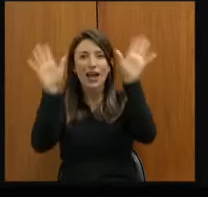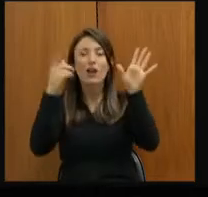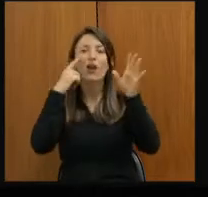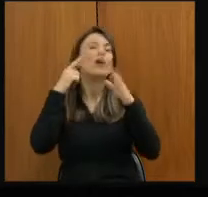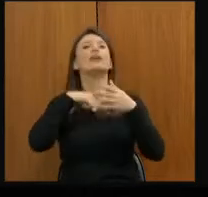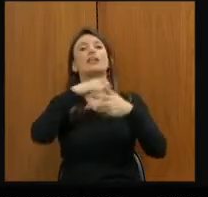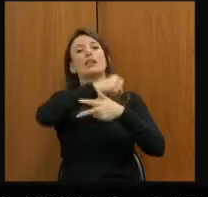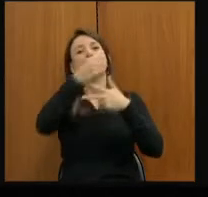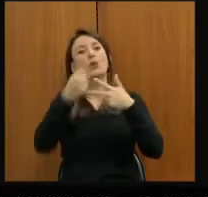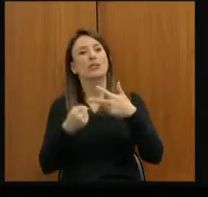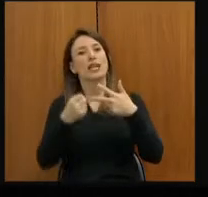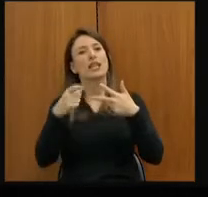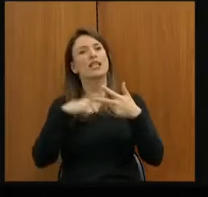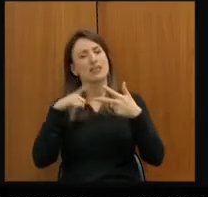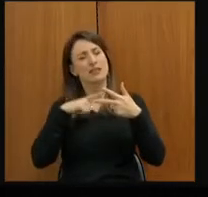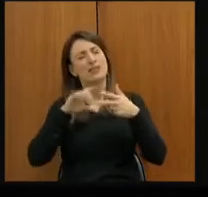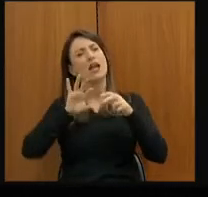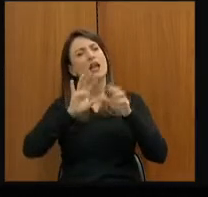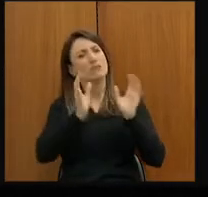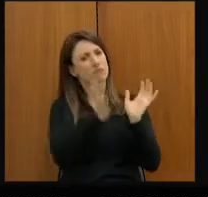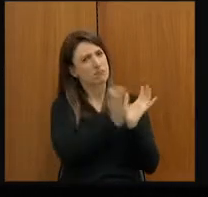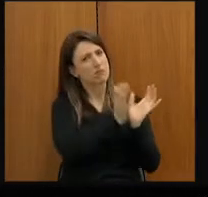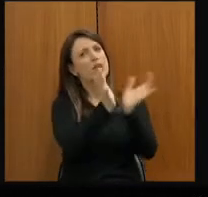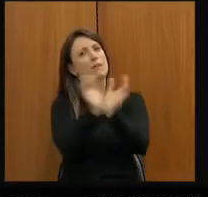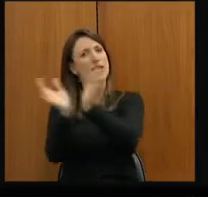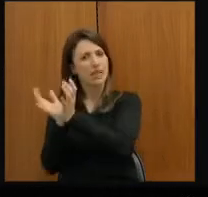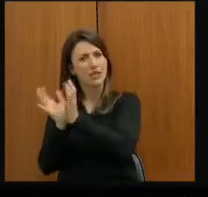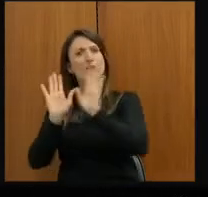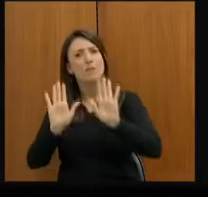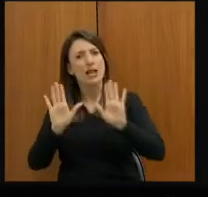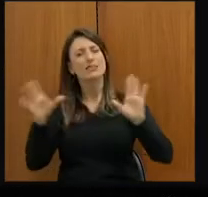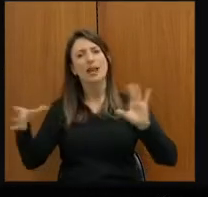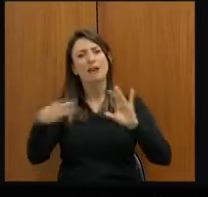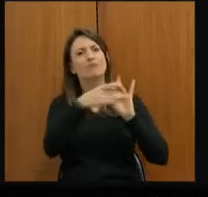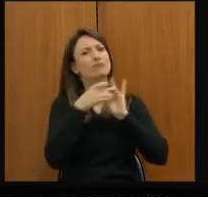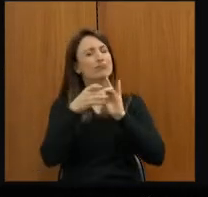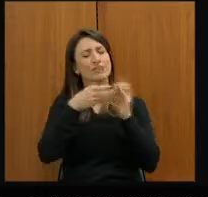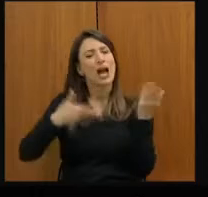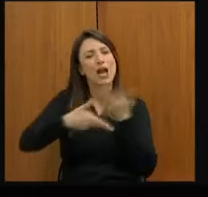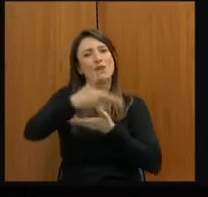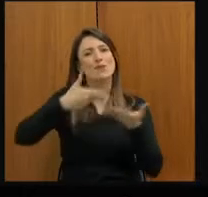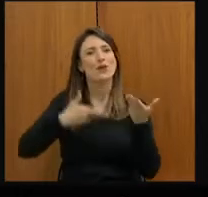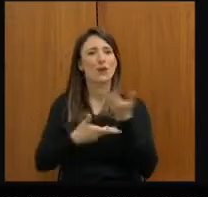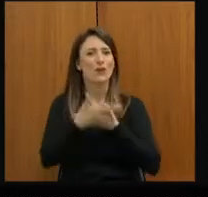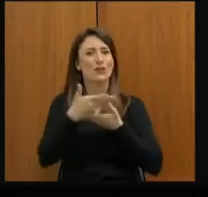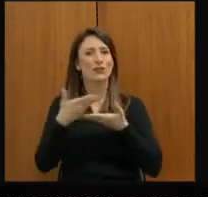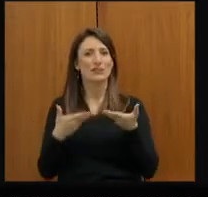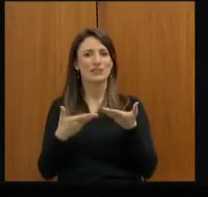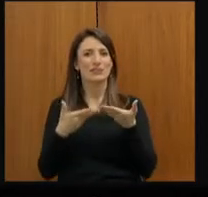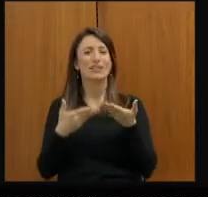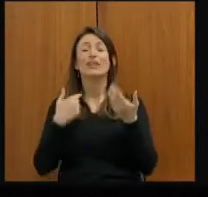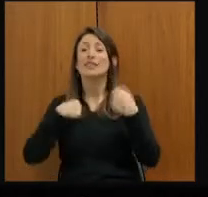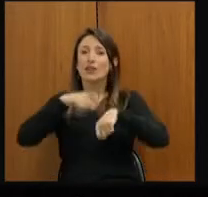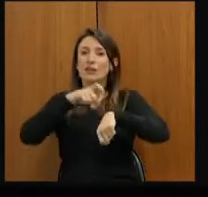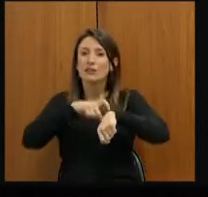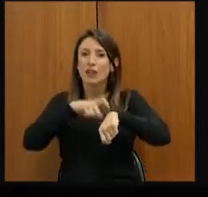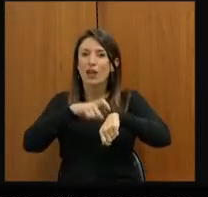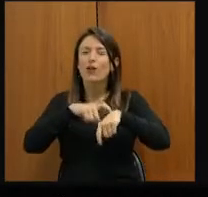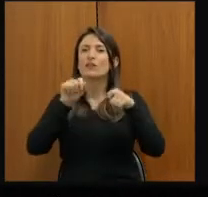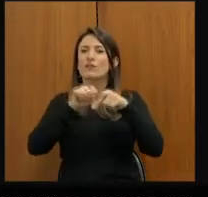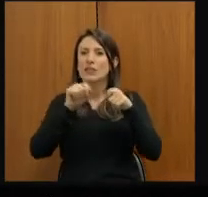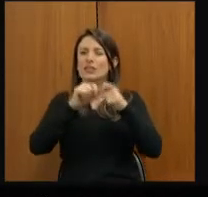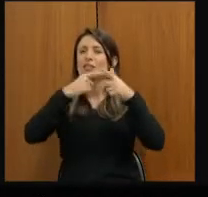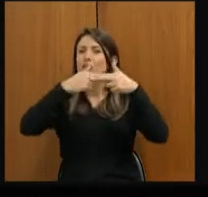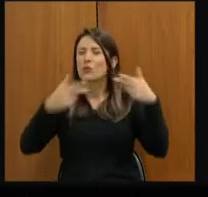entre si esse diálogo tem que ser fortalecido e no Exercício das atribuições então devem buscar